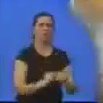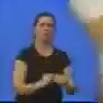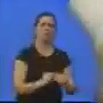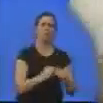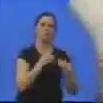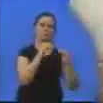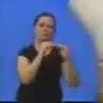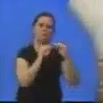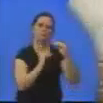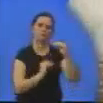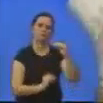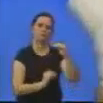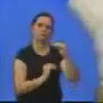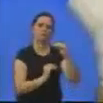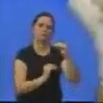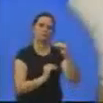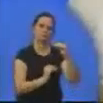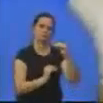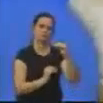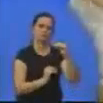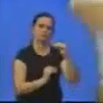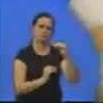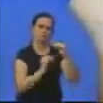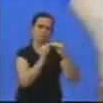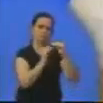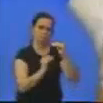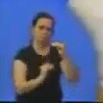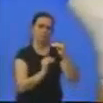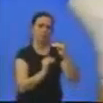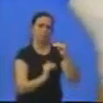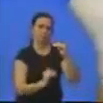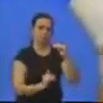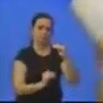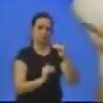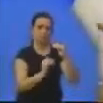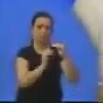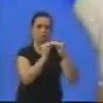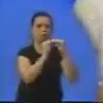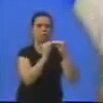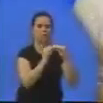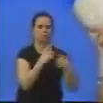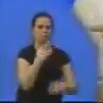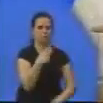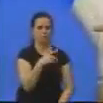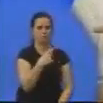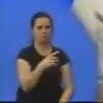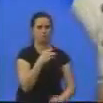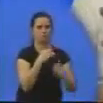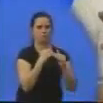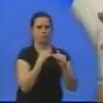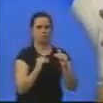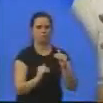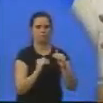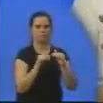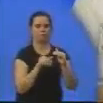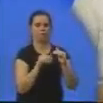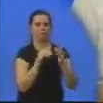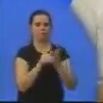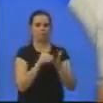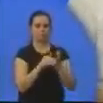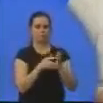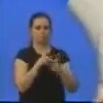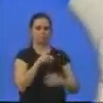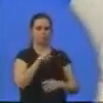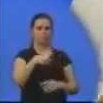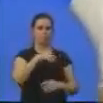Primeiro desceu, então vamos na ordem certa. Primeiro desceu, depois subiu. Este ponto que desceu até o máximo que podia descer é o ponto